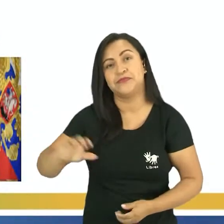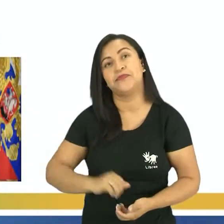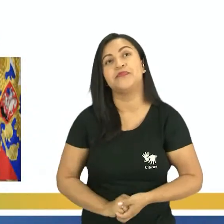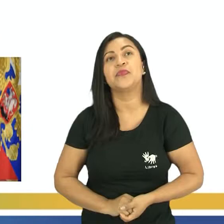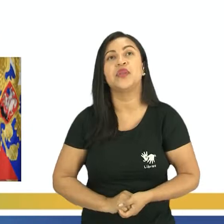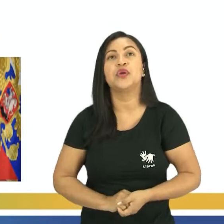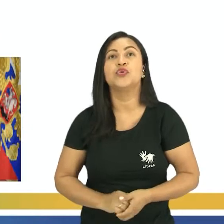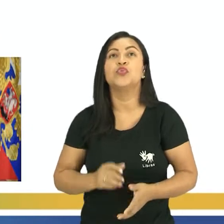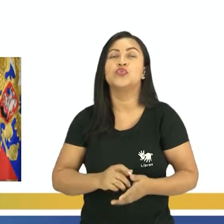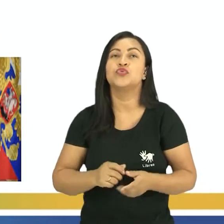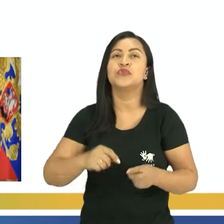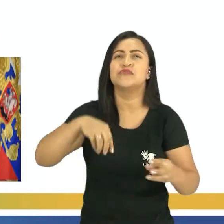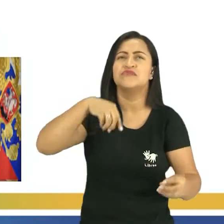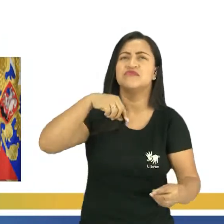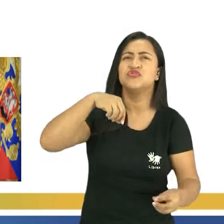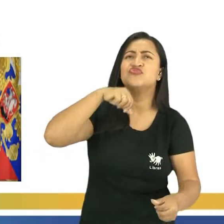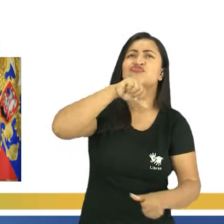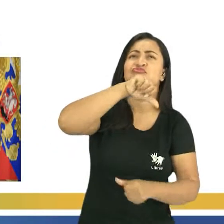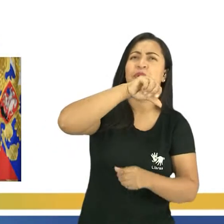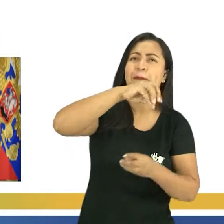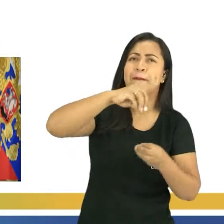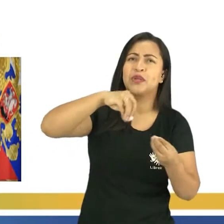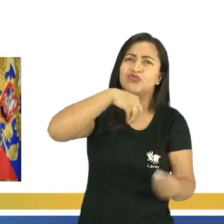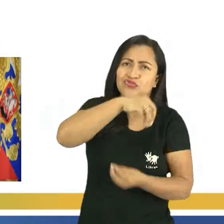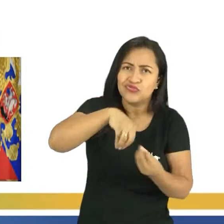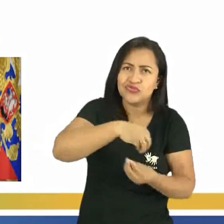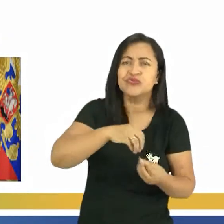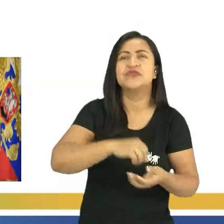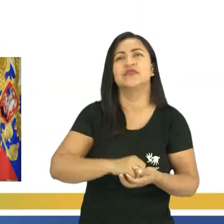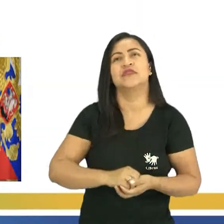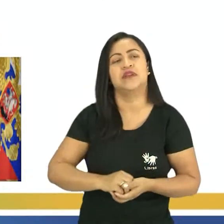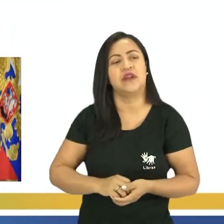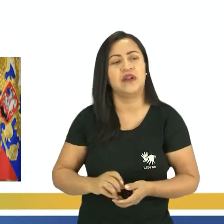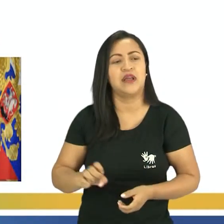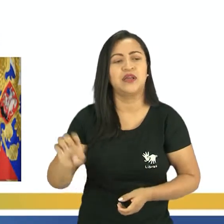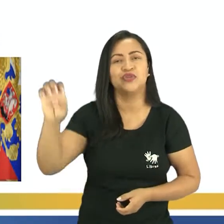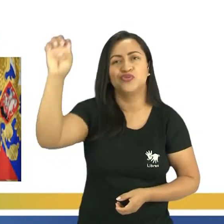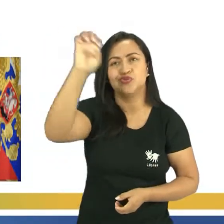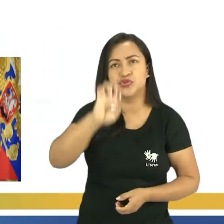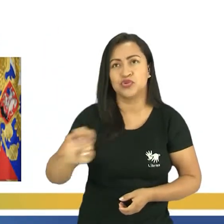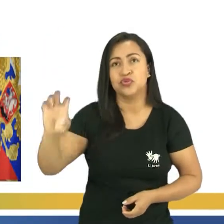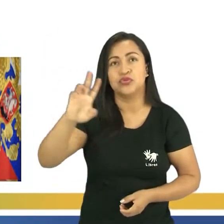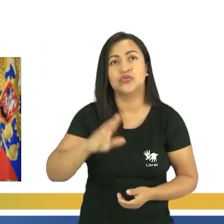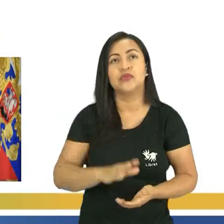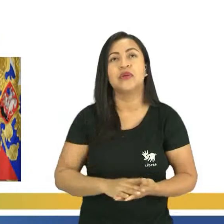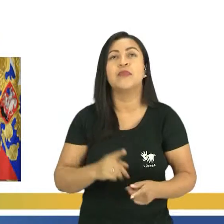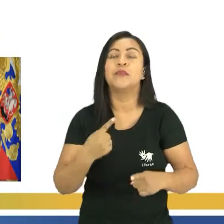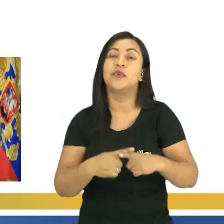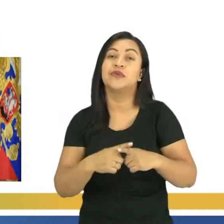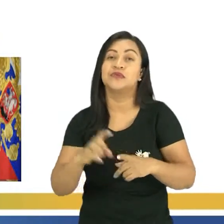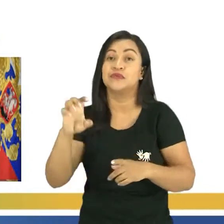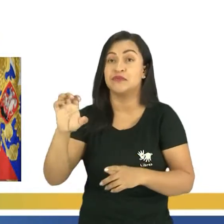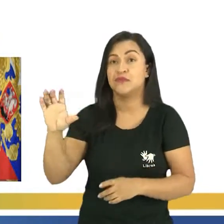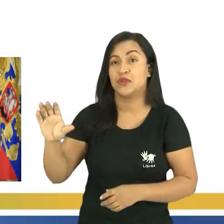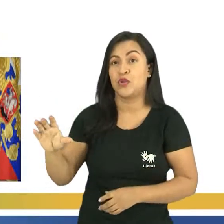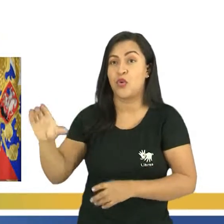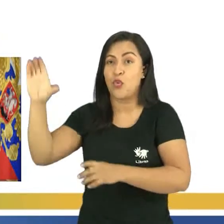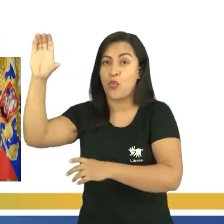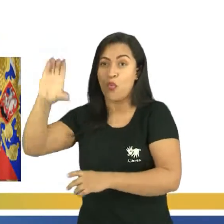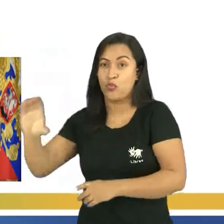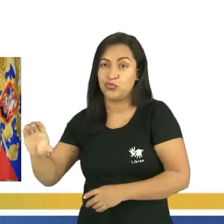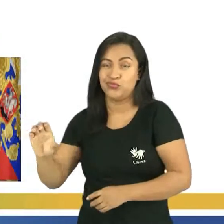diversidade étnica, a Europa sempre foi um ponto de fixação e cruzamento dos povos. Por quê? Porque você tem ali o continente europeu, abaixo você tem o